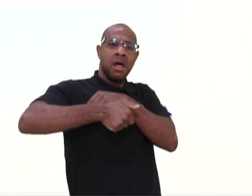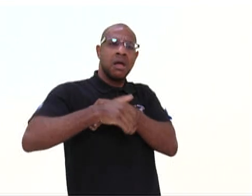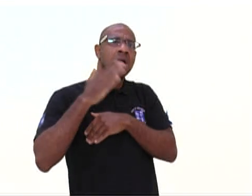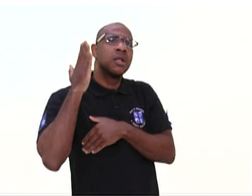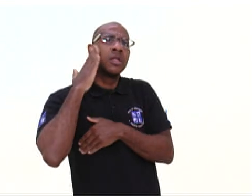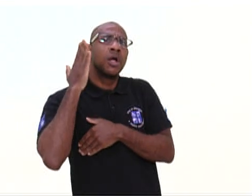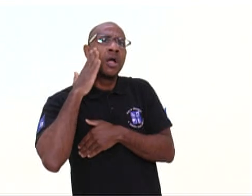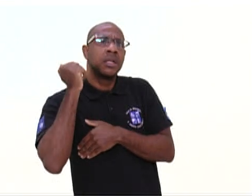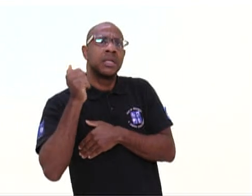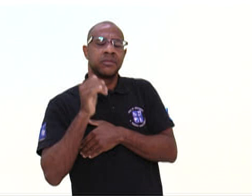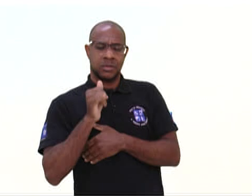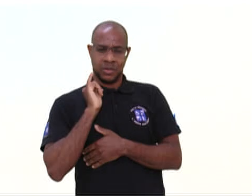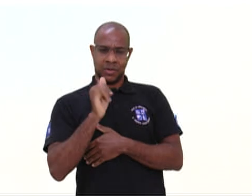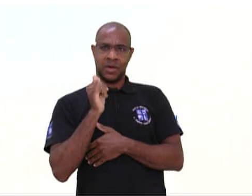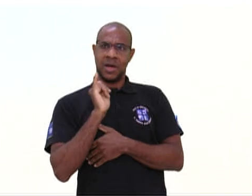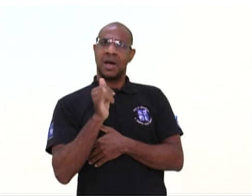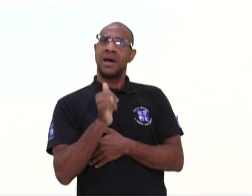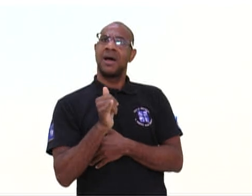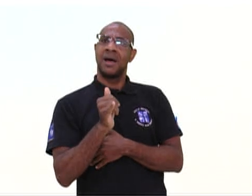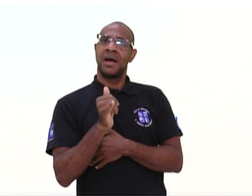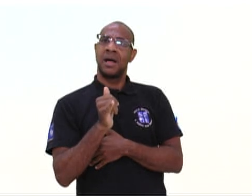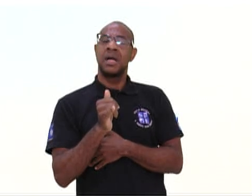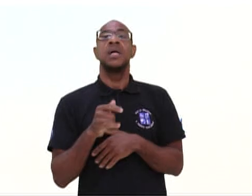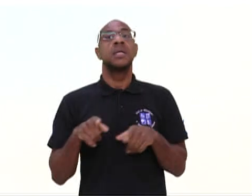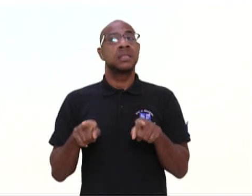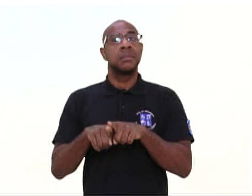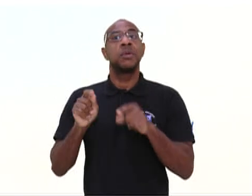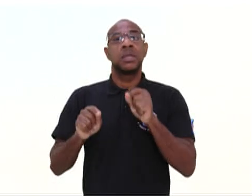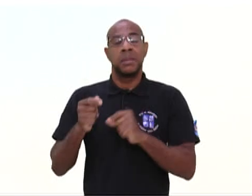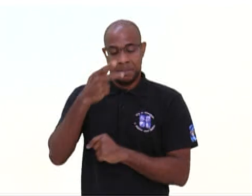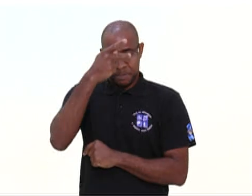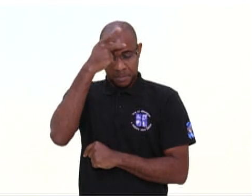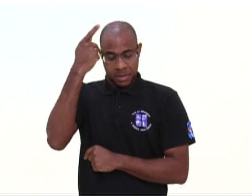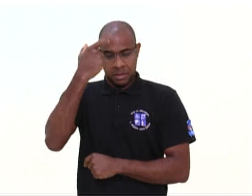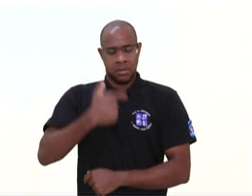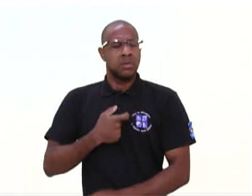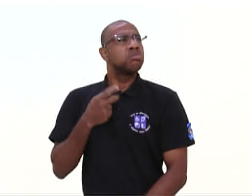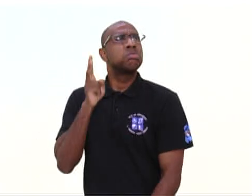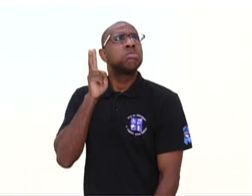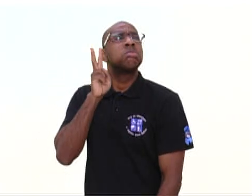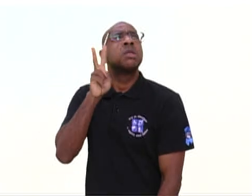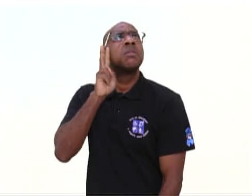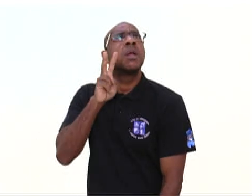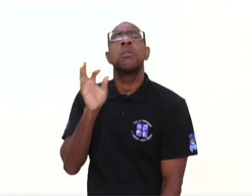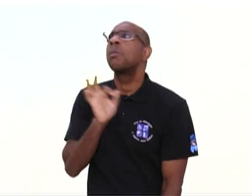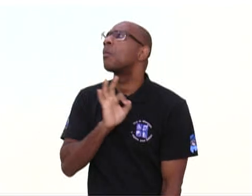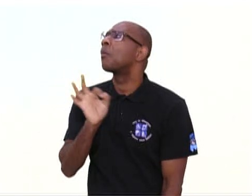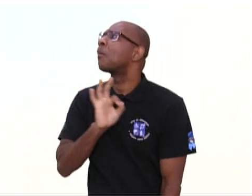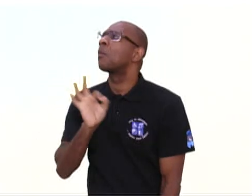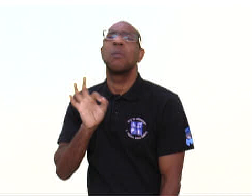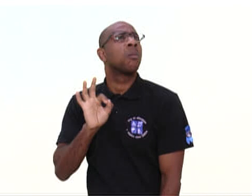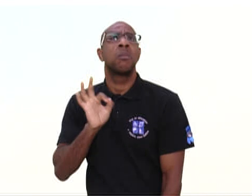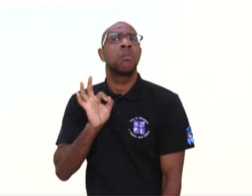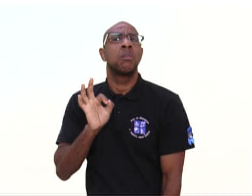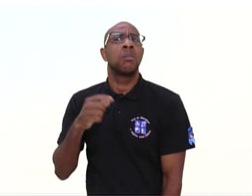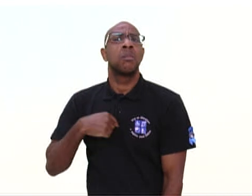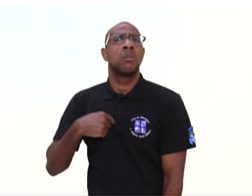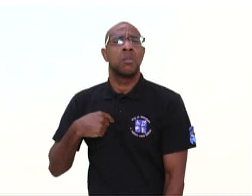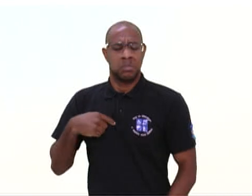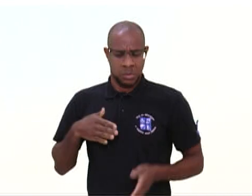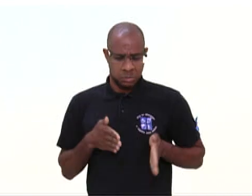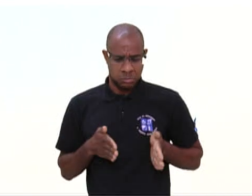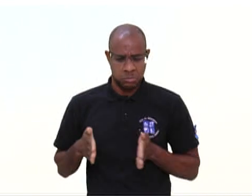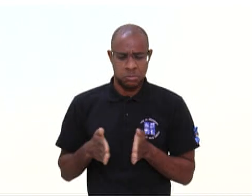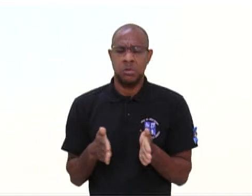ouvir contar, pois também como gente não consigo me lembrar dessas primeiras léguas de meu